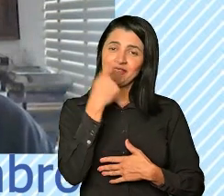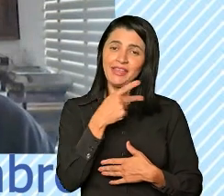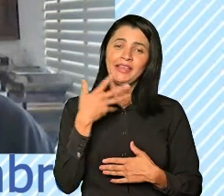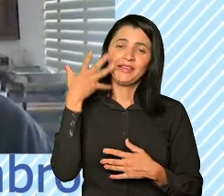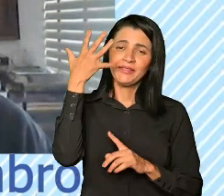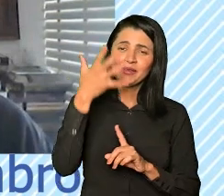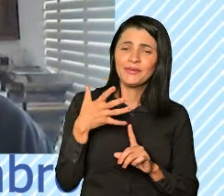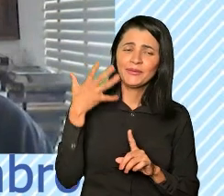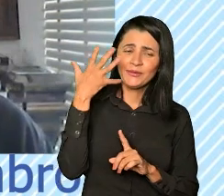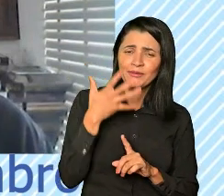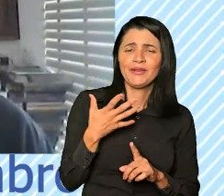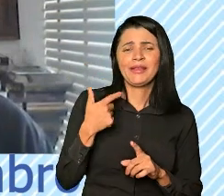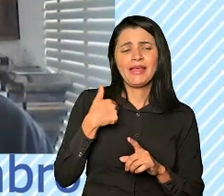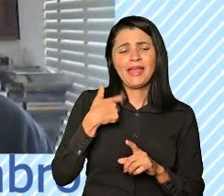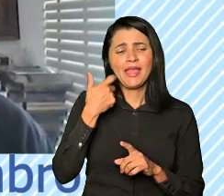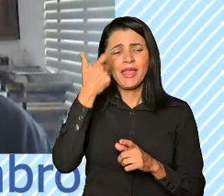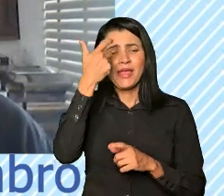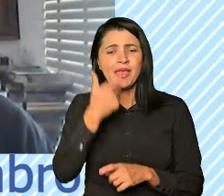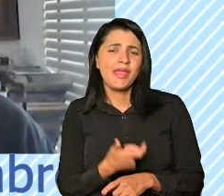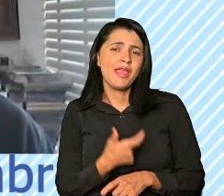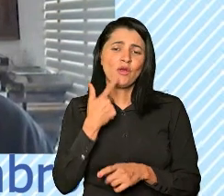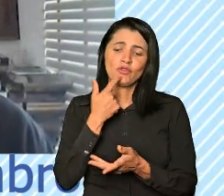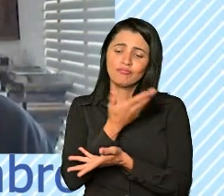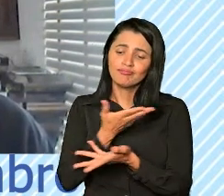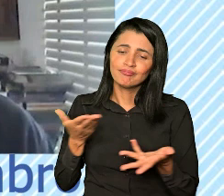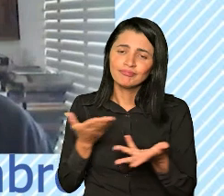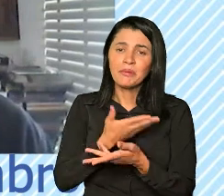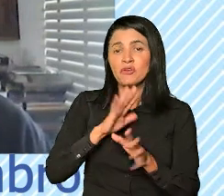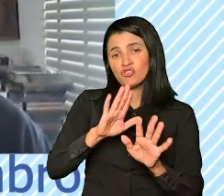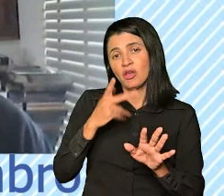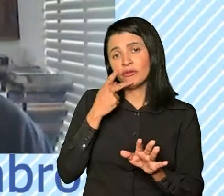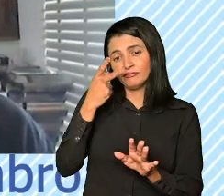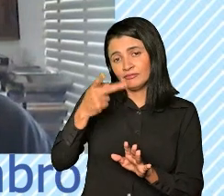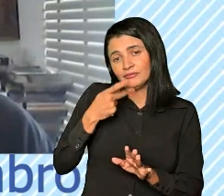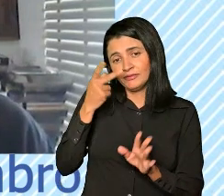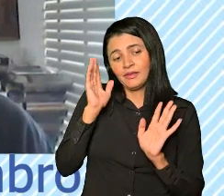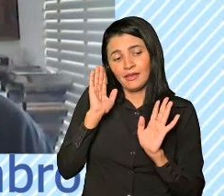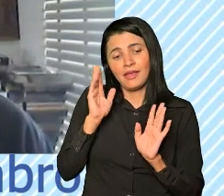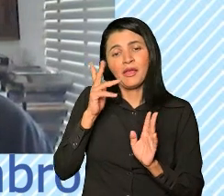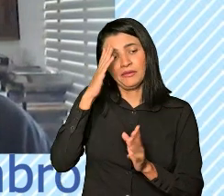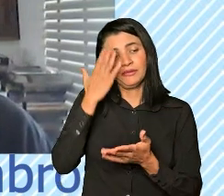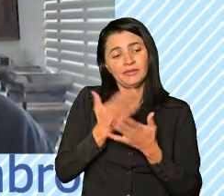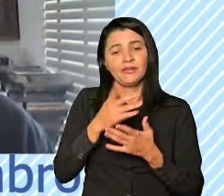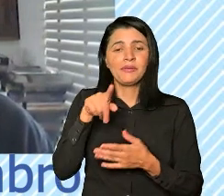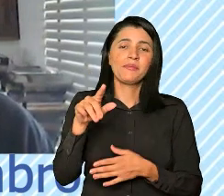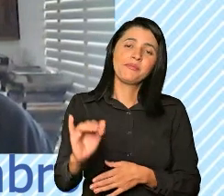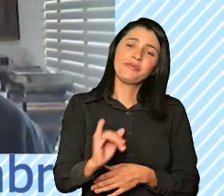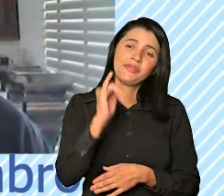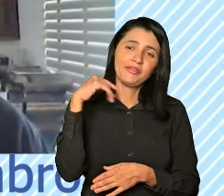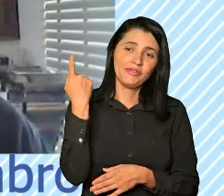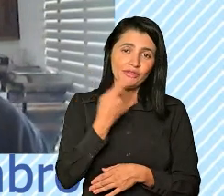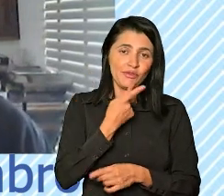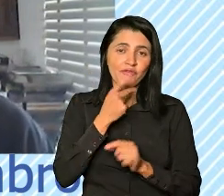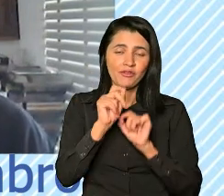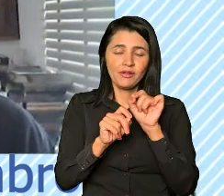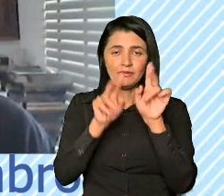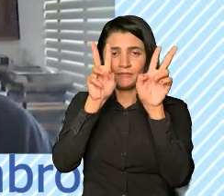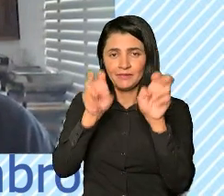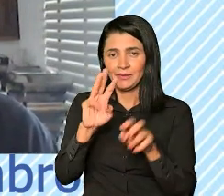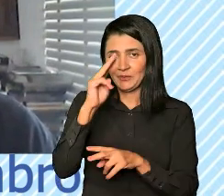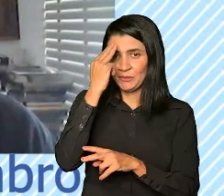fala, eu aqui só sou mediadora, mas já que eu tenho a palavra, eu acho muito importante a gente falar em memória